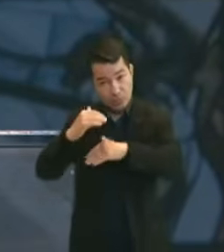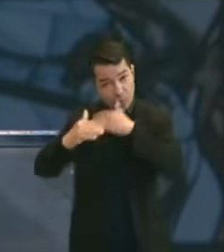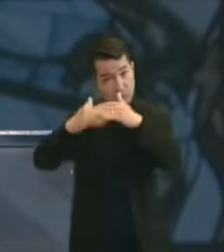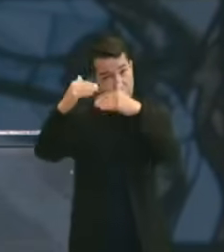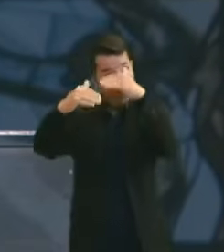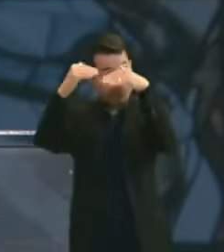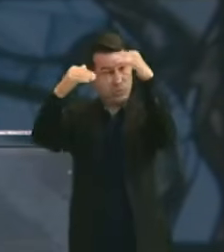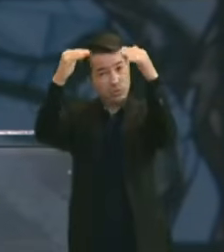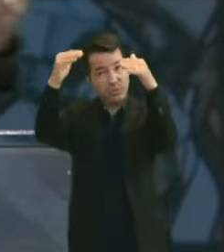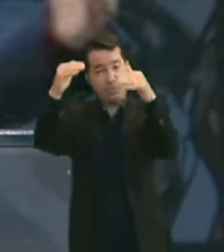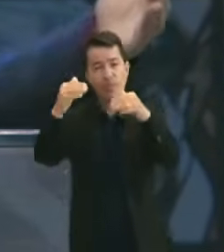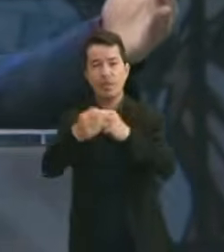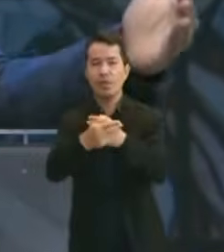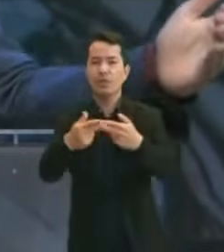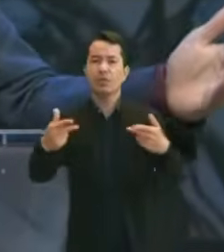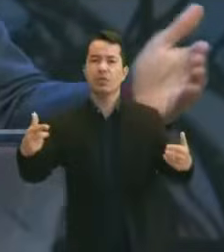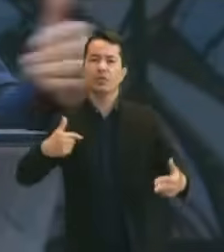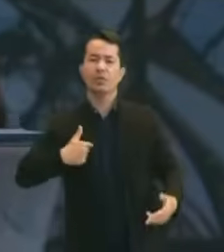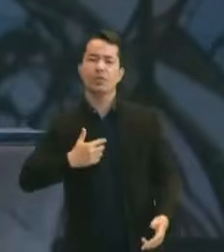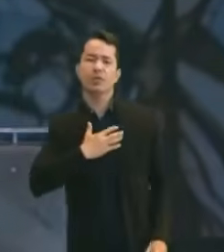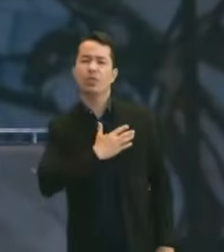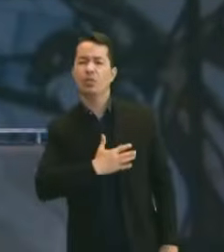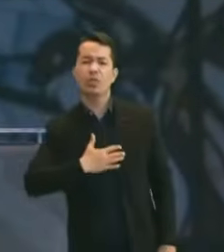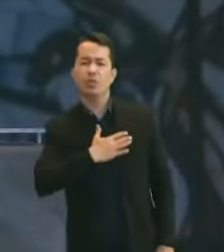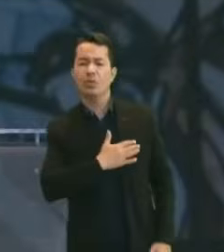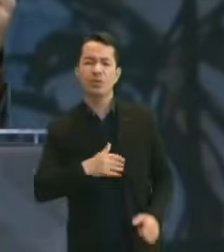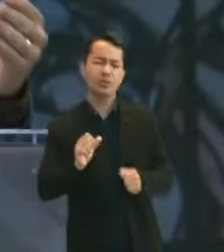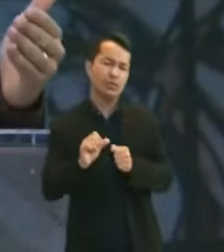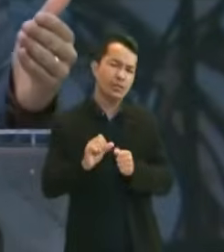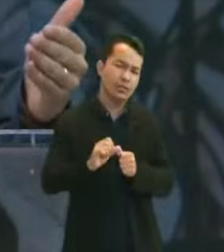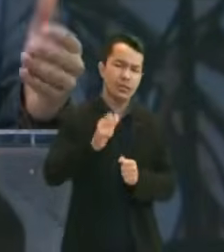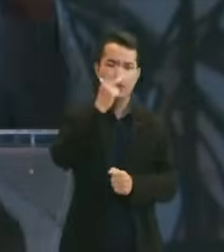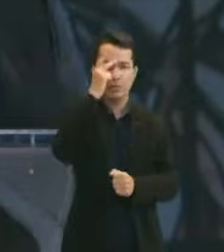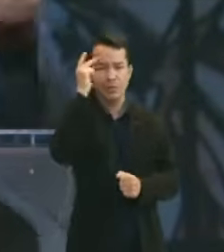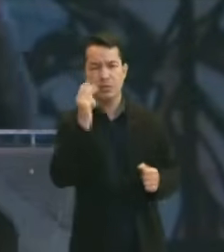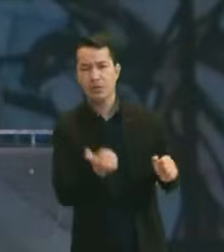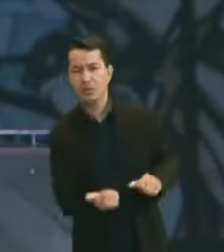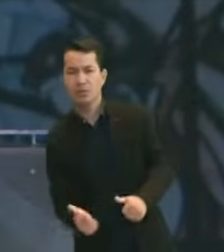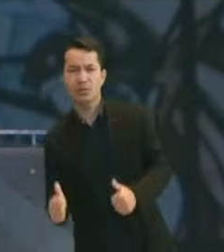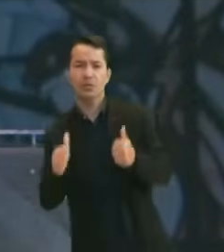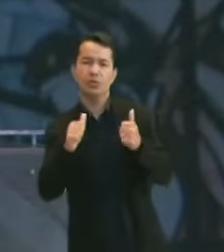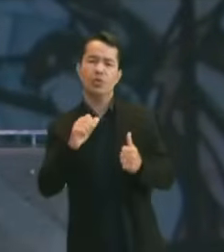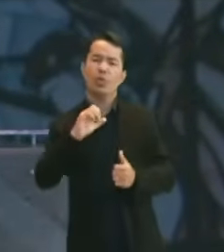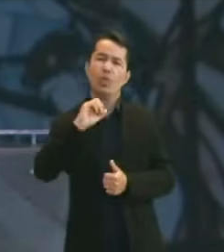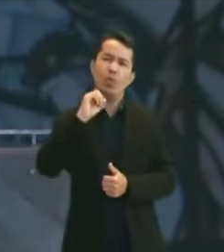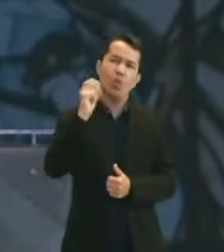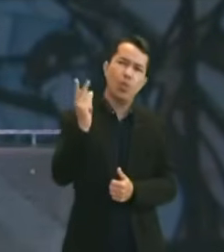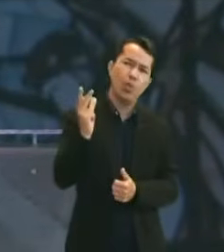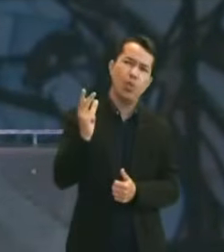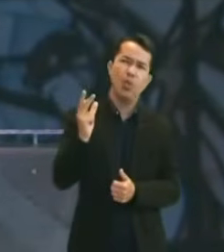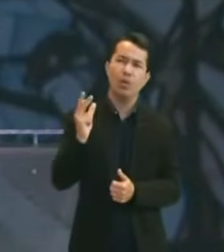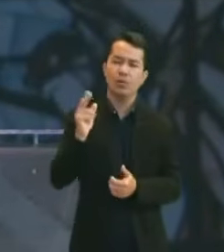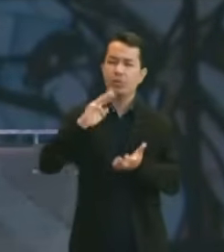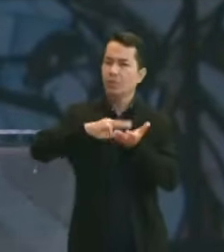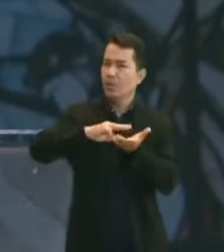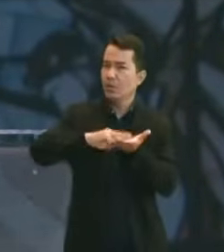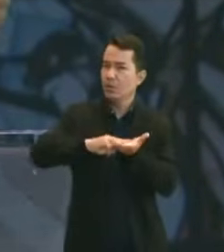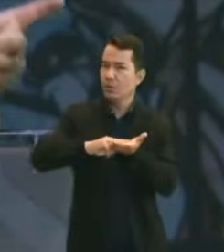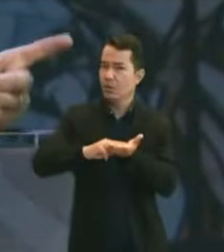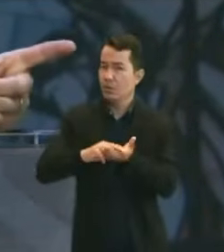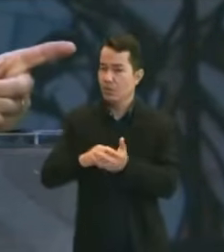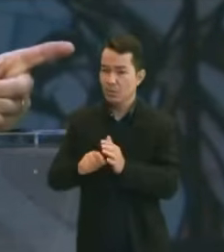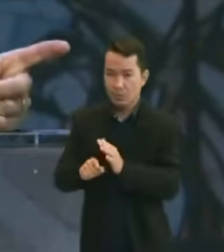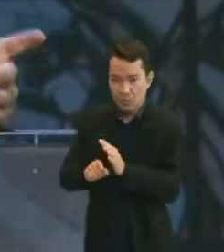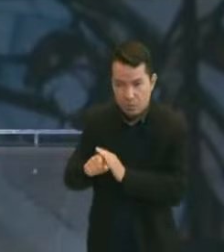com aqueles que eu estou acompanhando até o batismo ou até a membresia da igreja é me certificar de que aquela pessoa ela vai estar envolvida